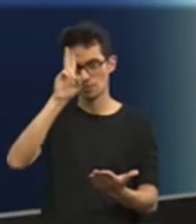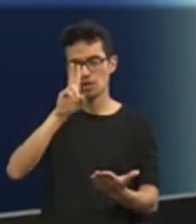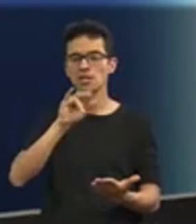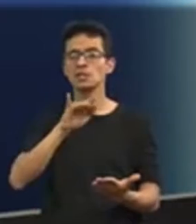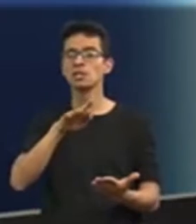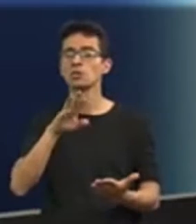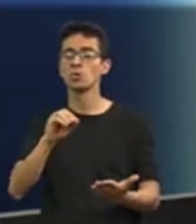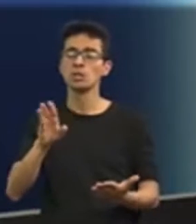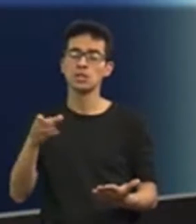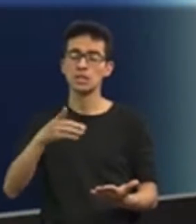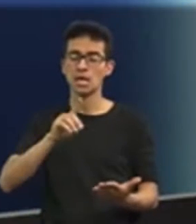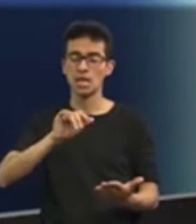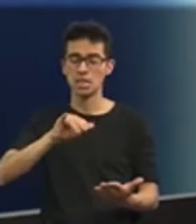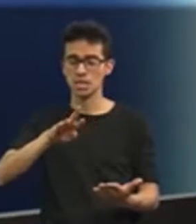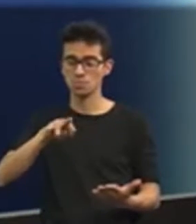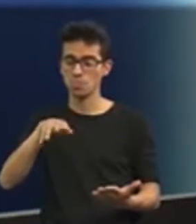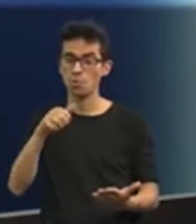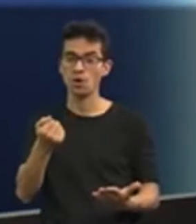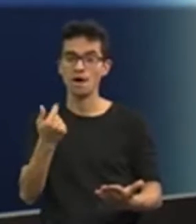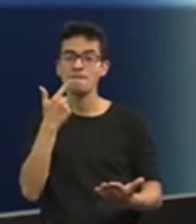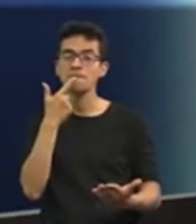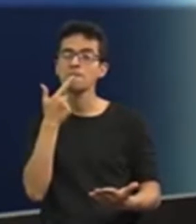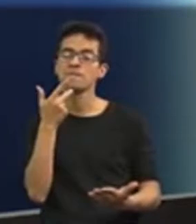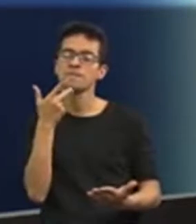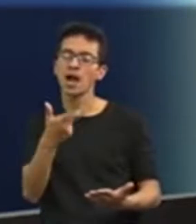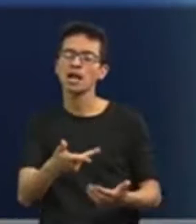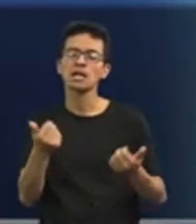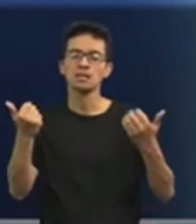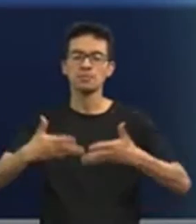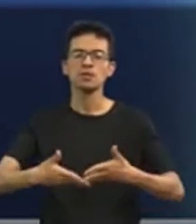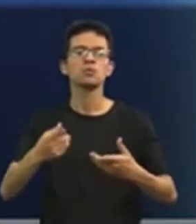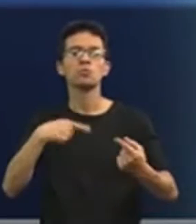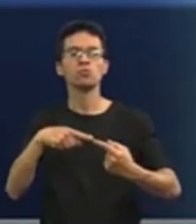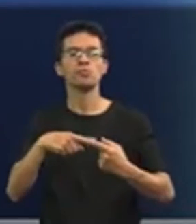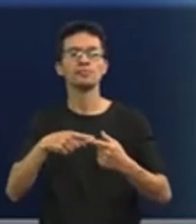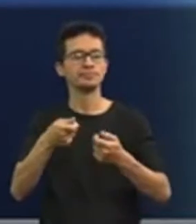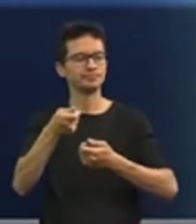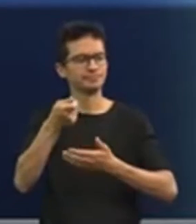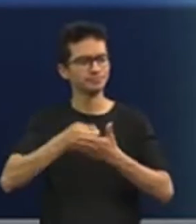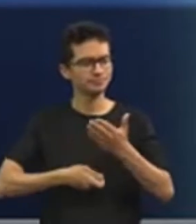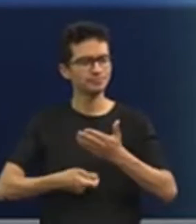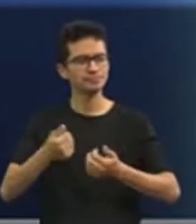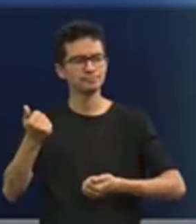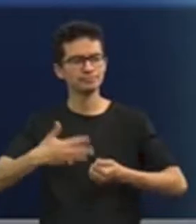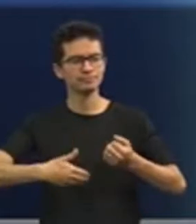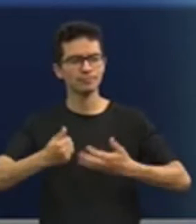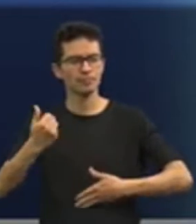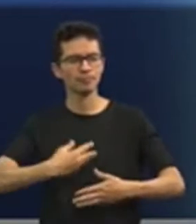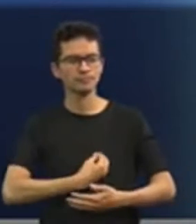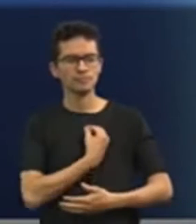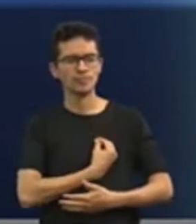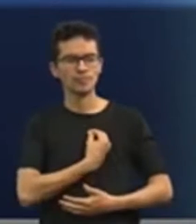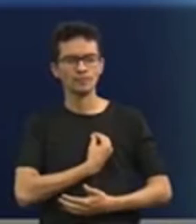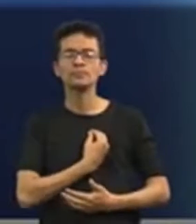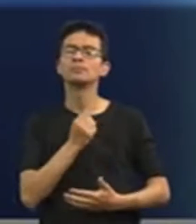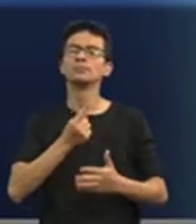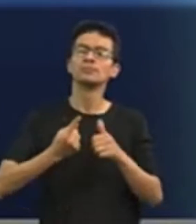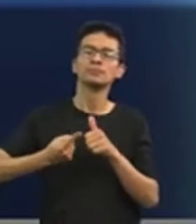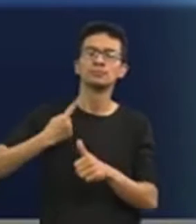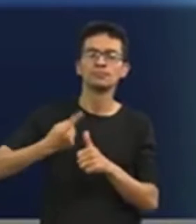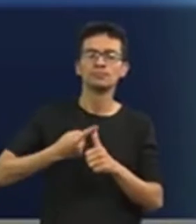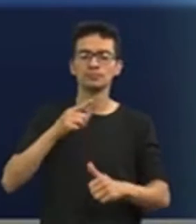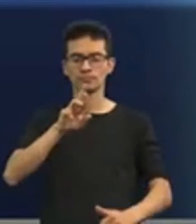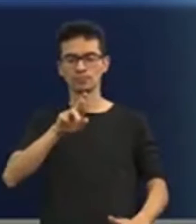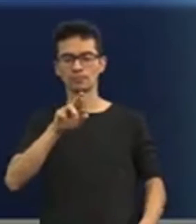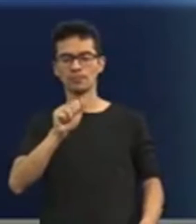Cerco de Lisboa nesse deixei ele fala a respeito do da descrição aliás do da vida do protagonista que é